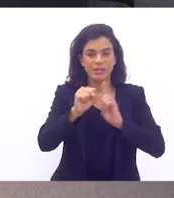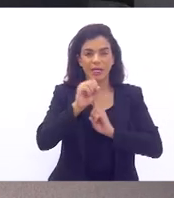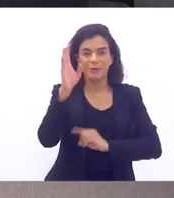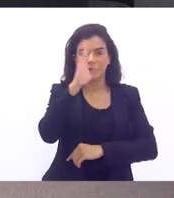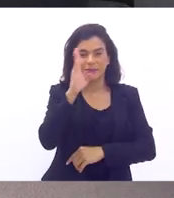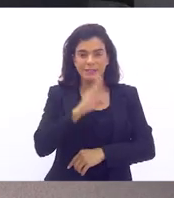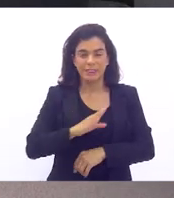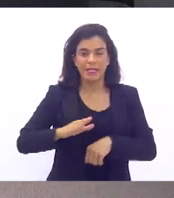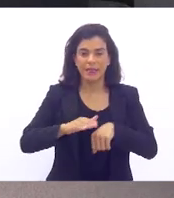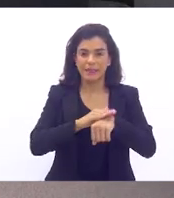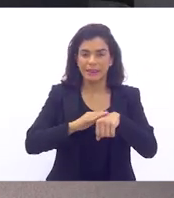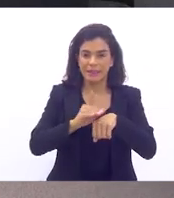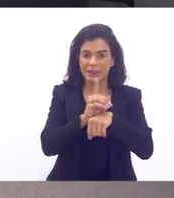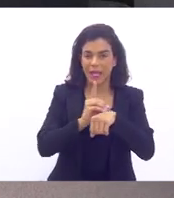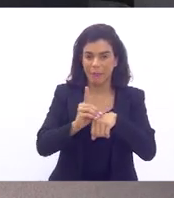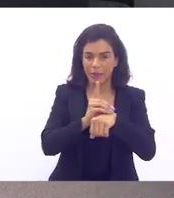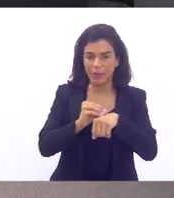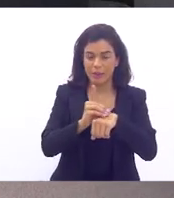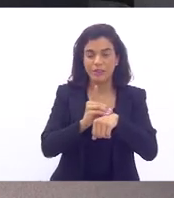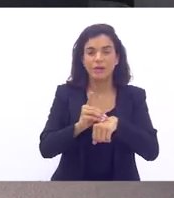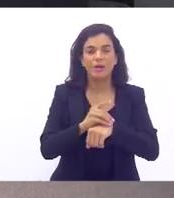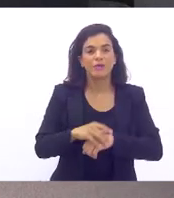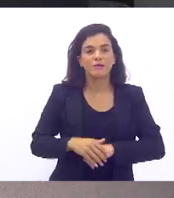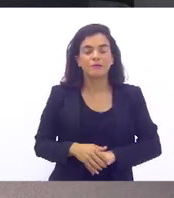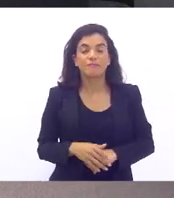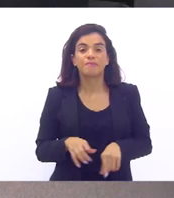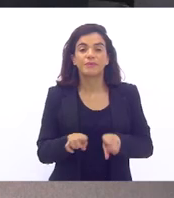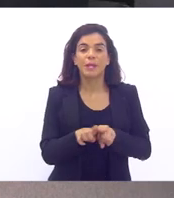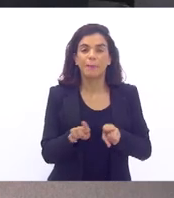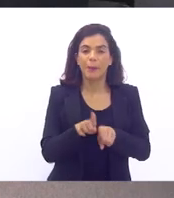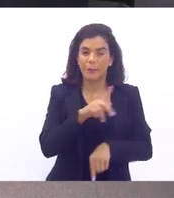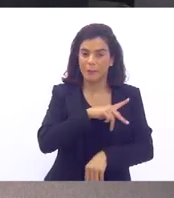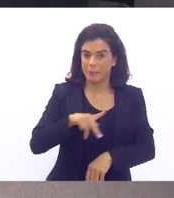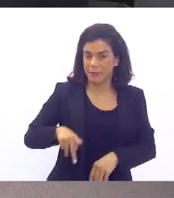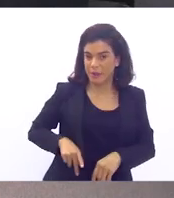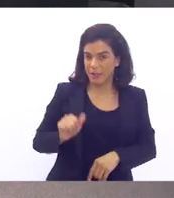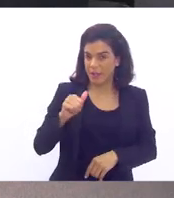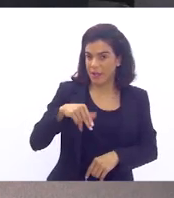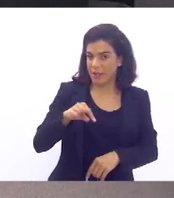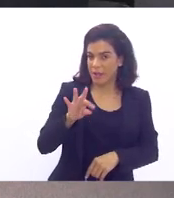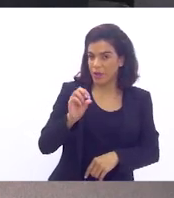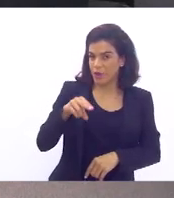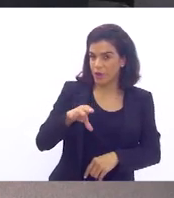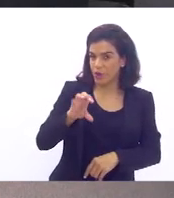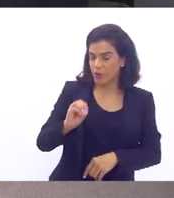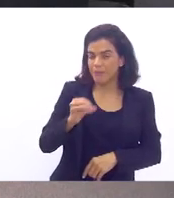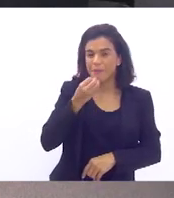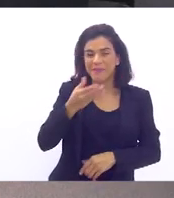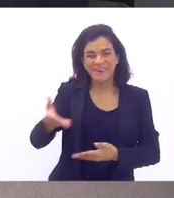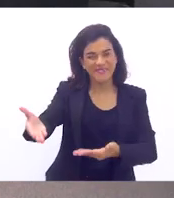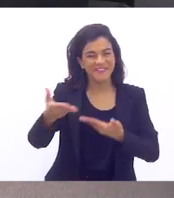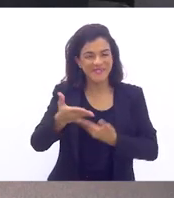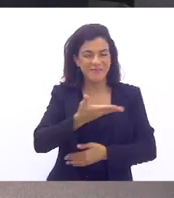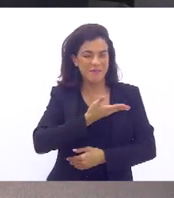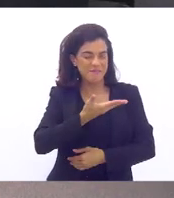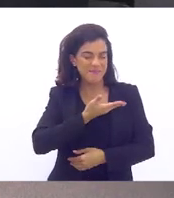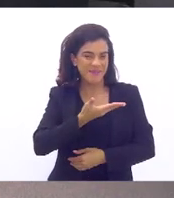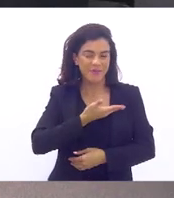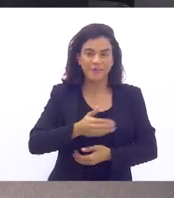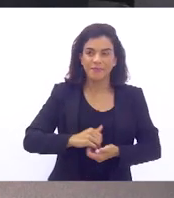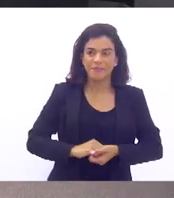dermatologia agradecer ao presidente Dr Antônio dacre Obrigado seja muito bem vindo meu amigo meu